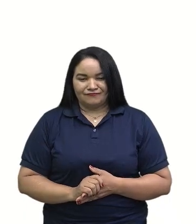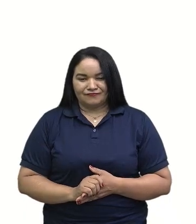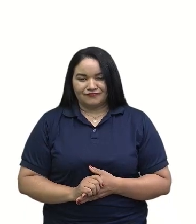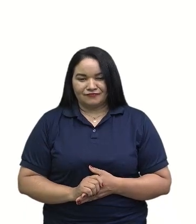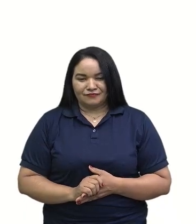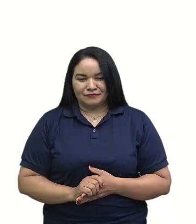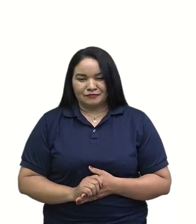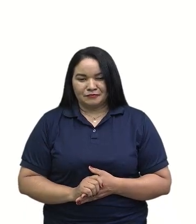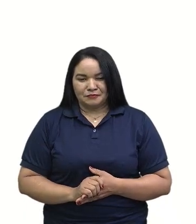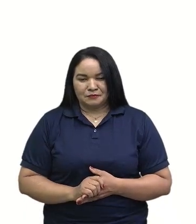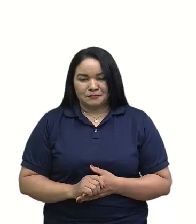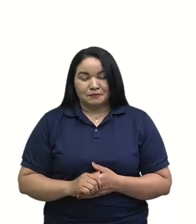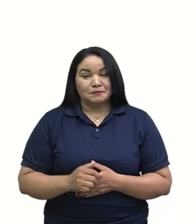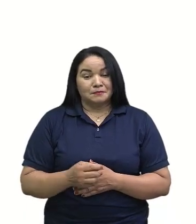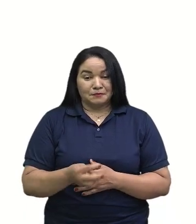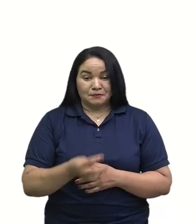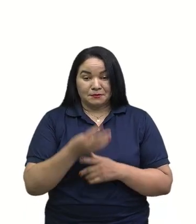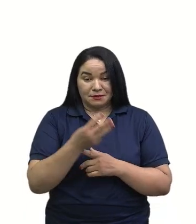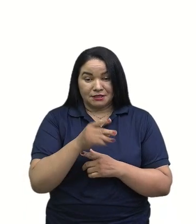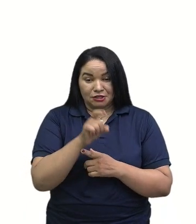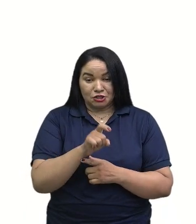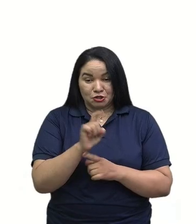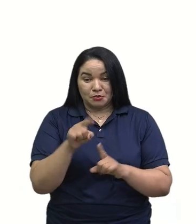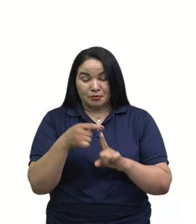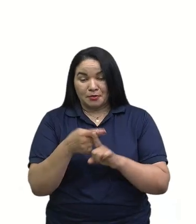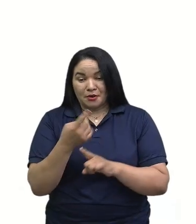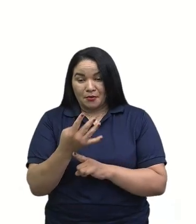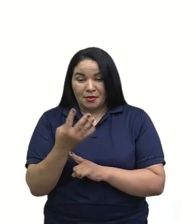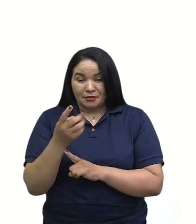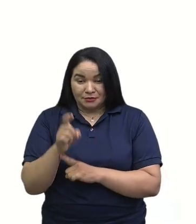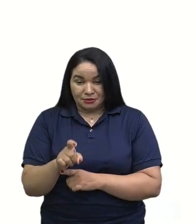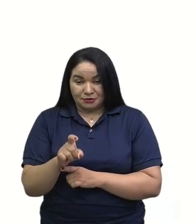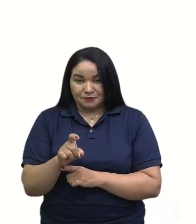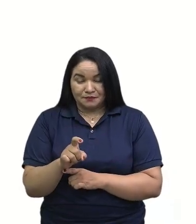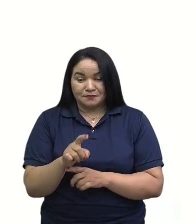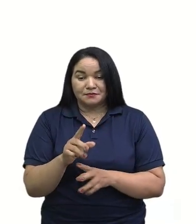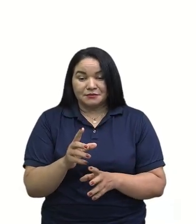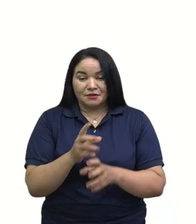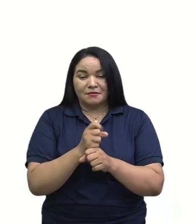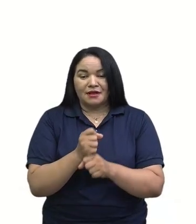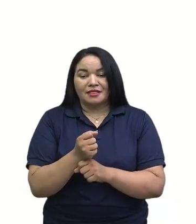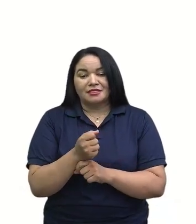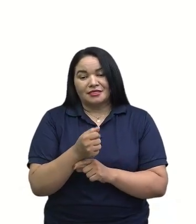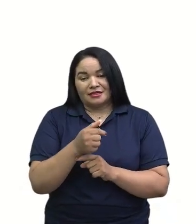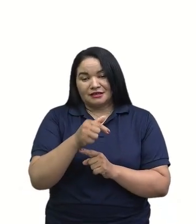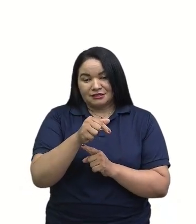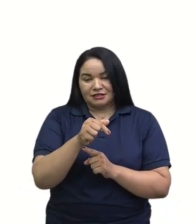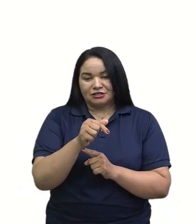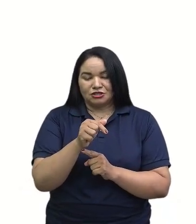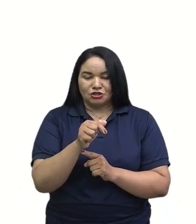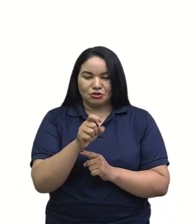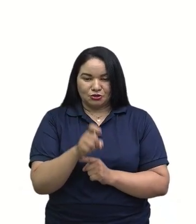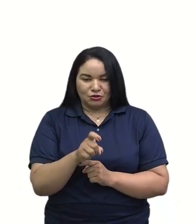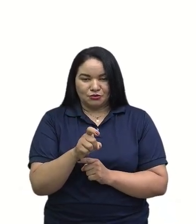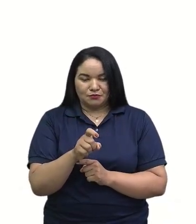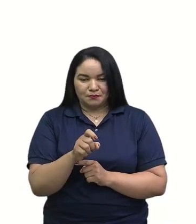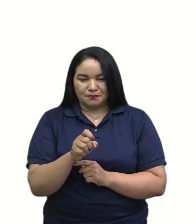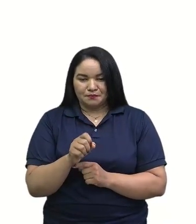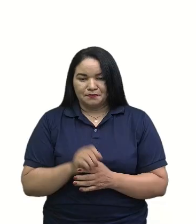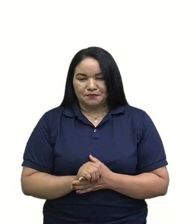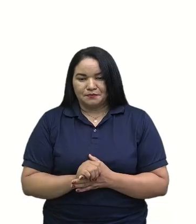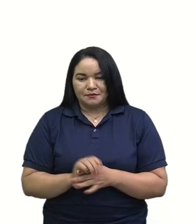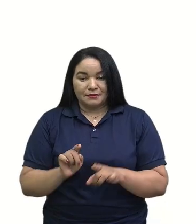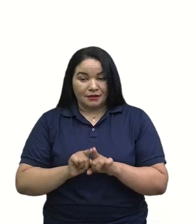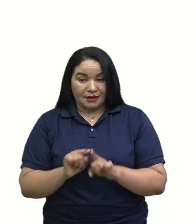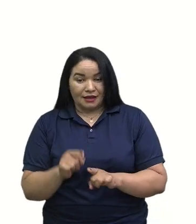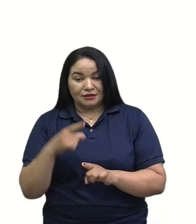3x mais 4x. Fazendo essa soma, nós vamos ter aqui, ó, 7x, certo? Mas nós